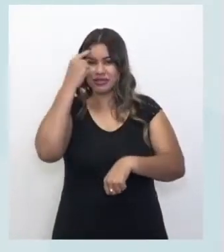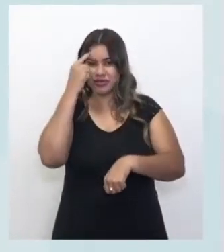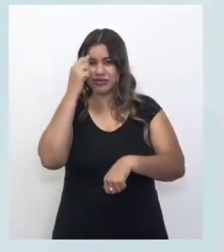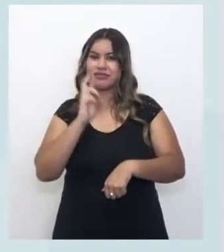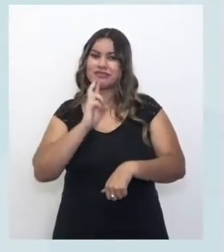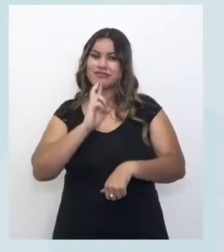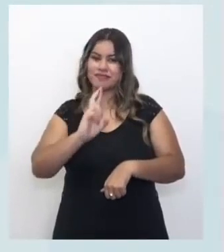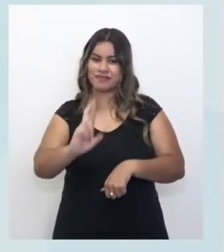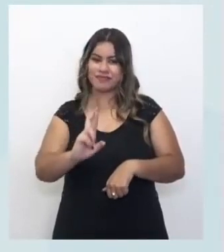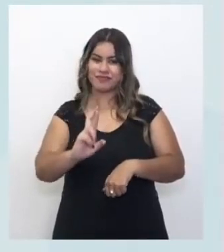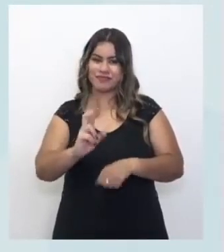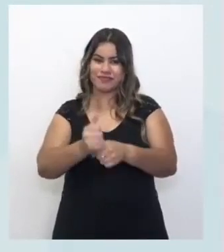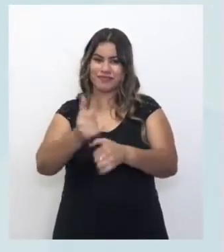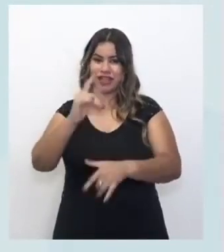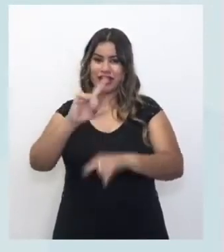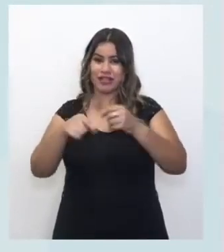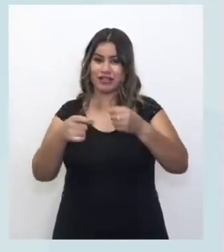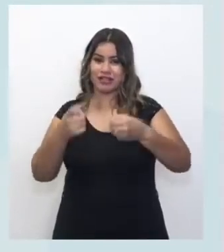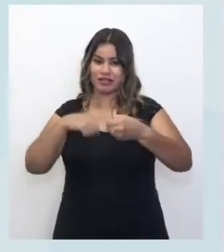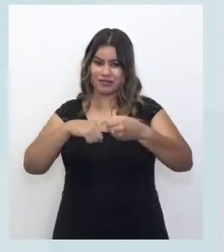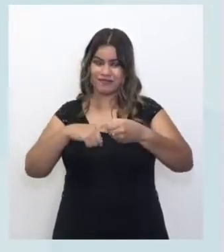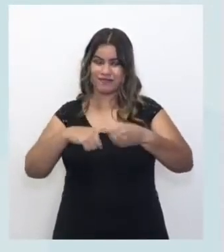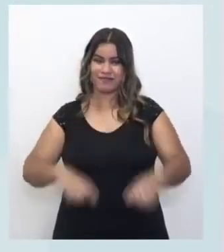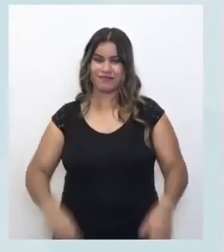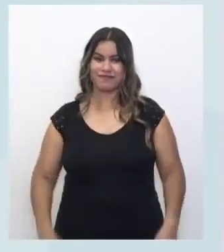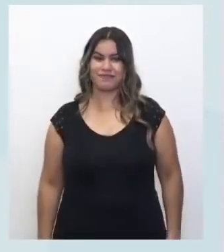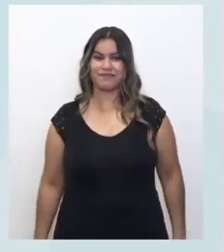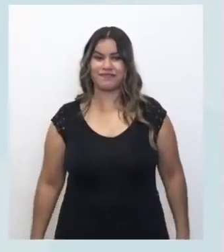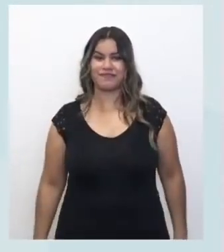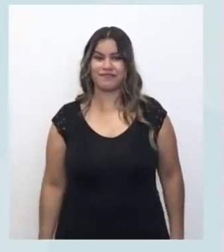poder mandar as respostas no chat e a gente volta daqui a pouco.